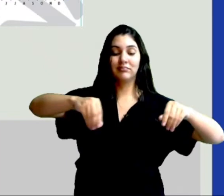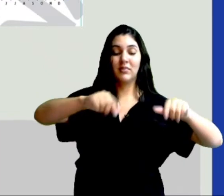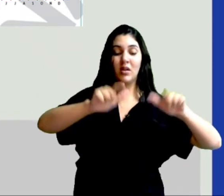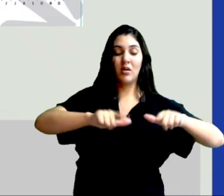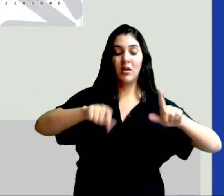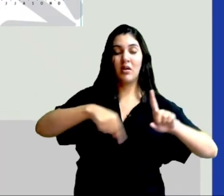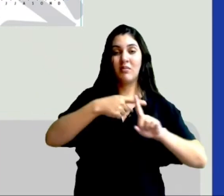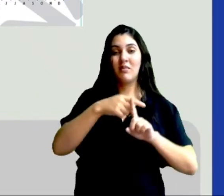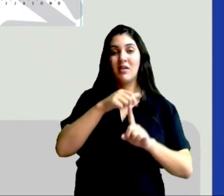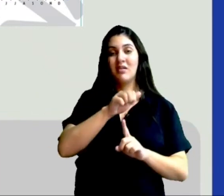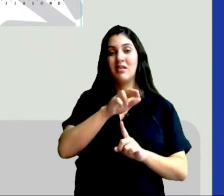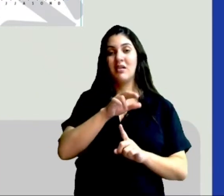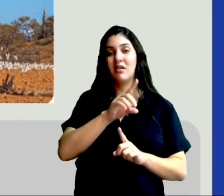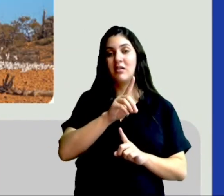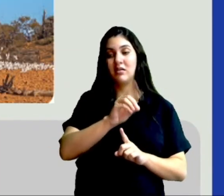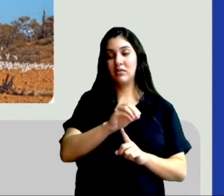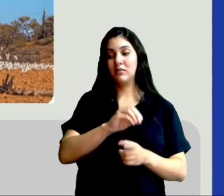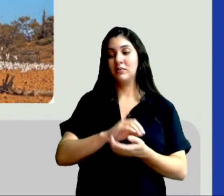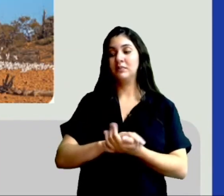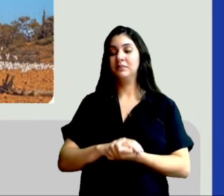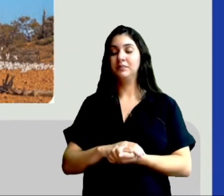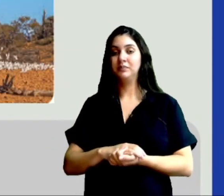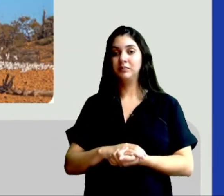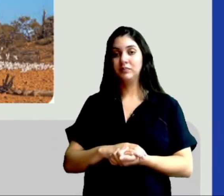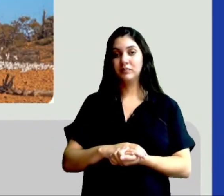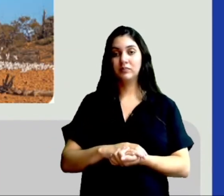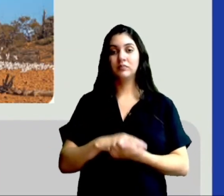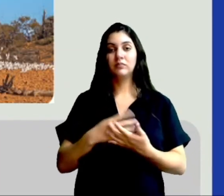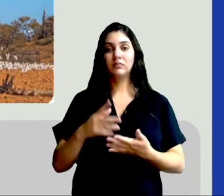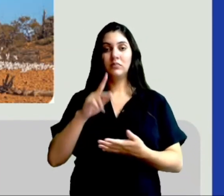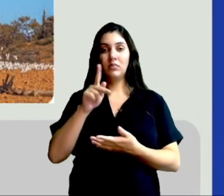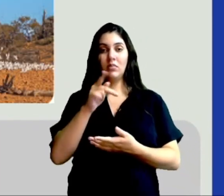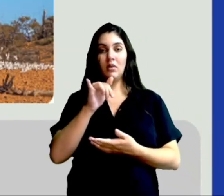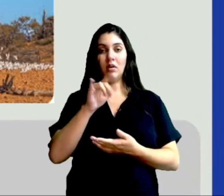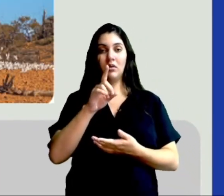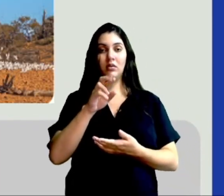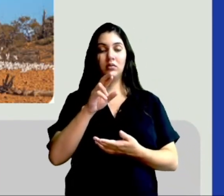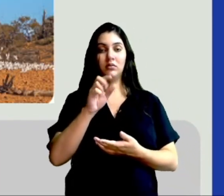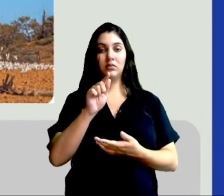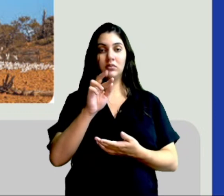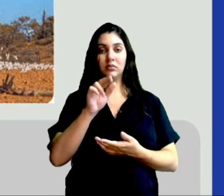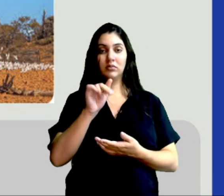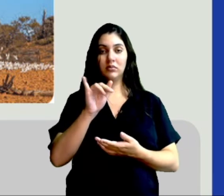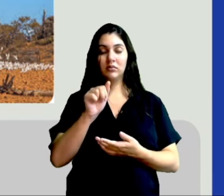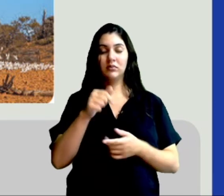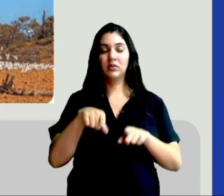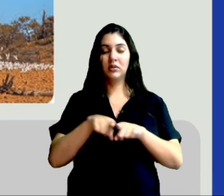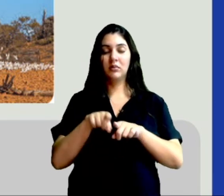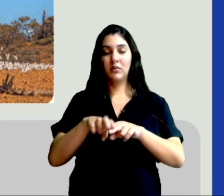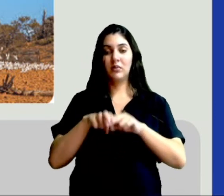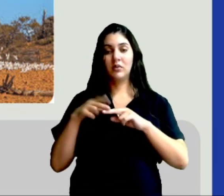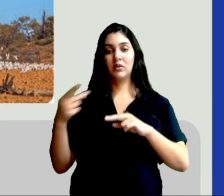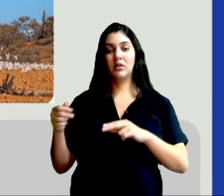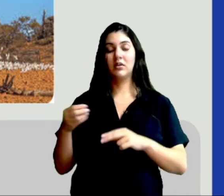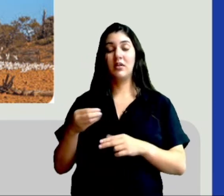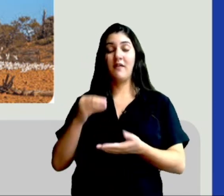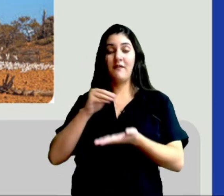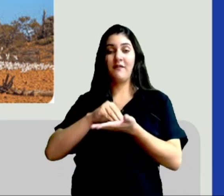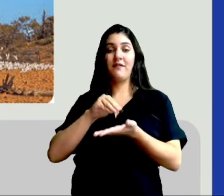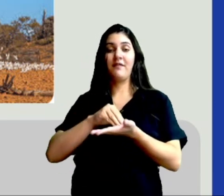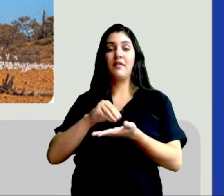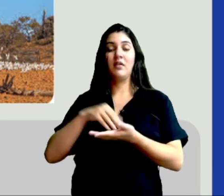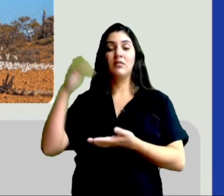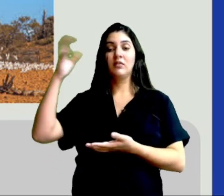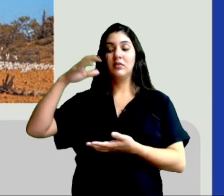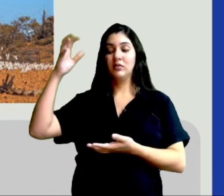mais áridas, um clima mais árido. Na hidrografia, até por conta dessa ausência de chuvas, nós não vamos ter grandes